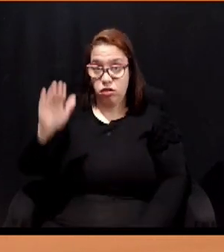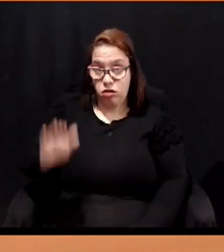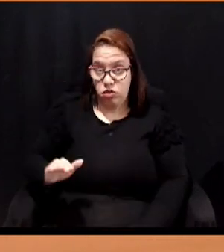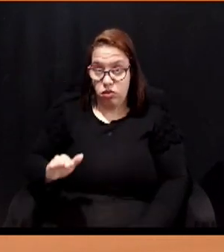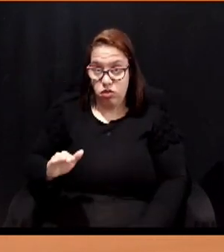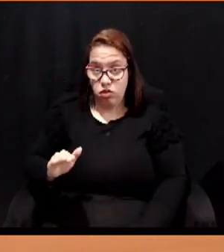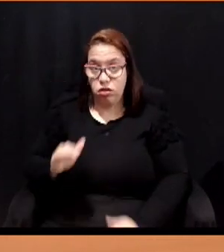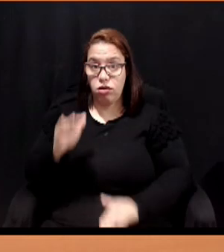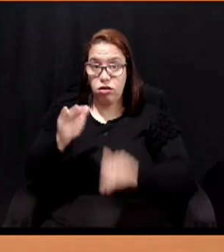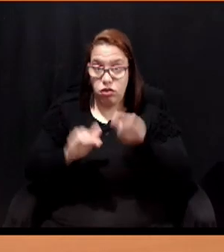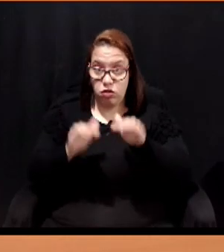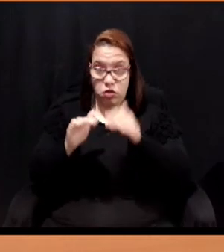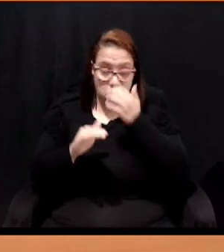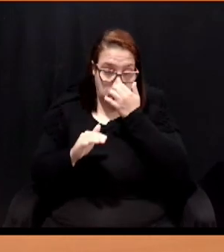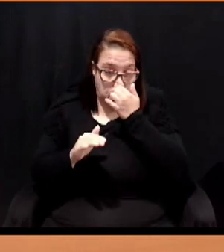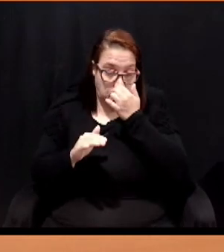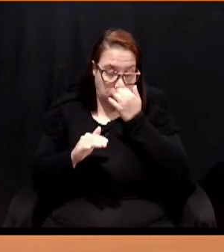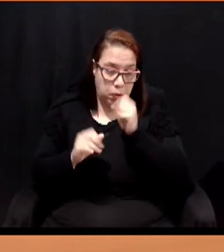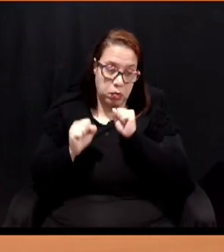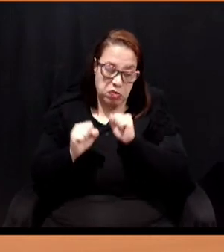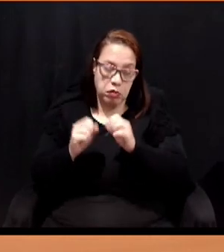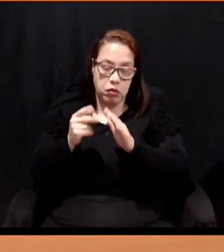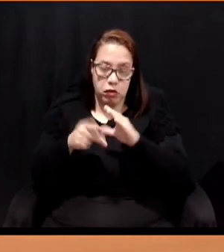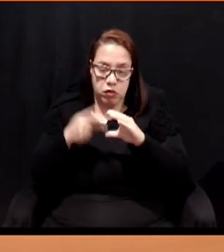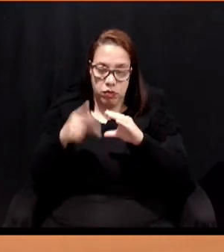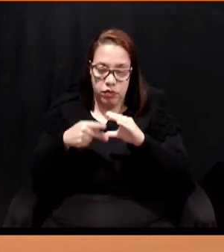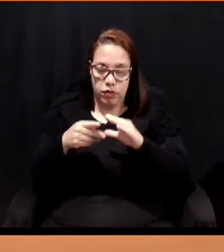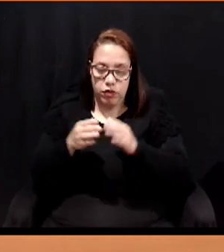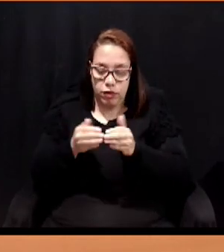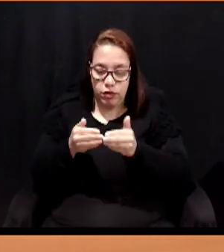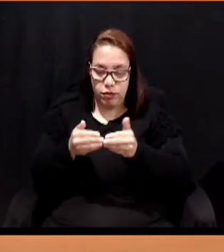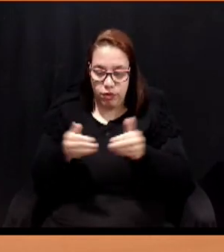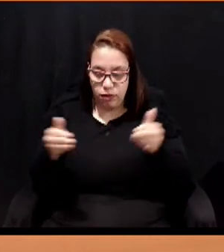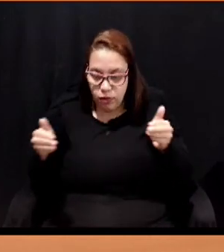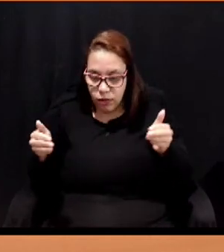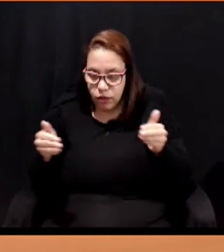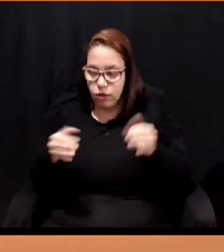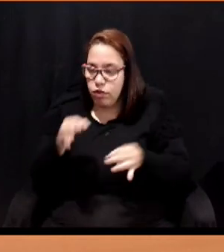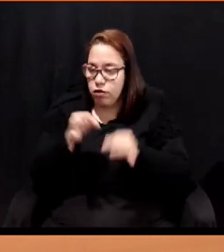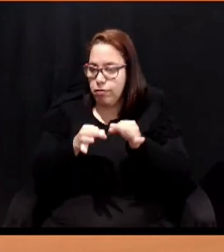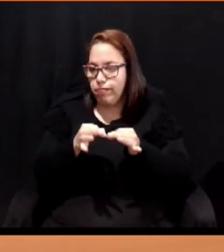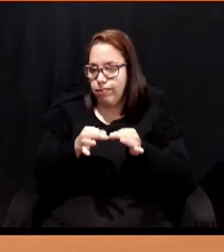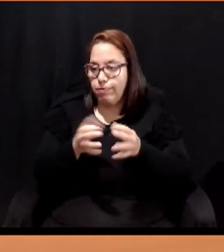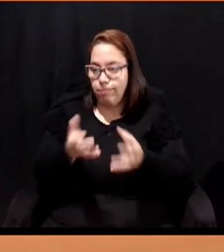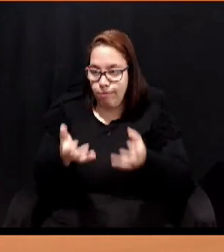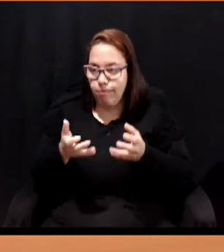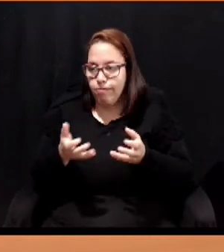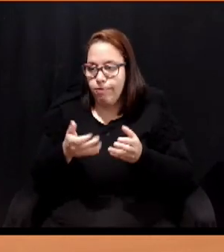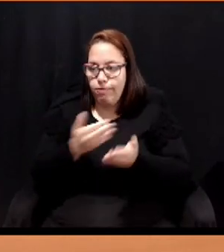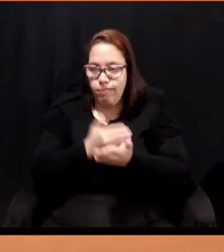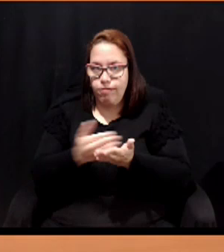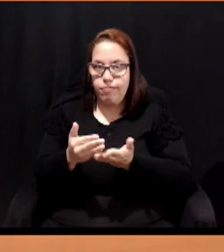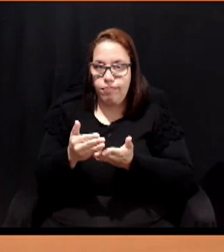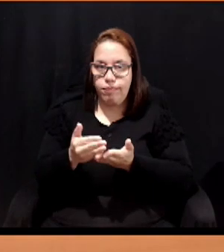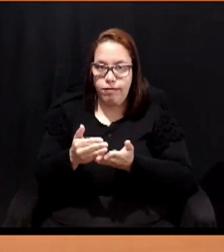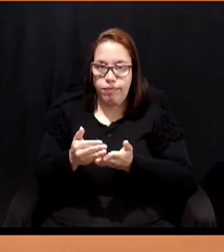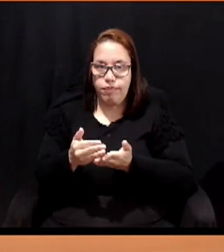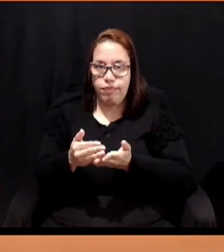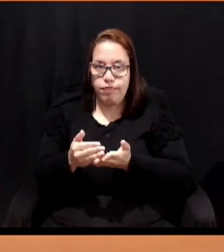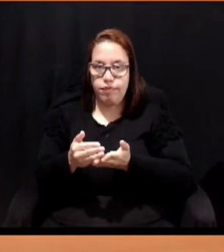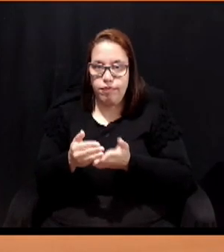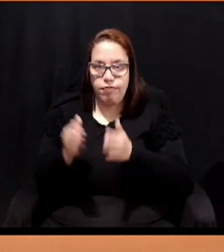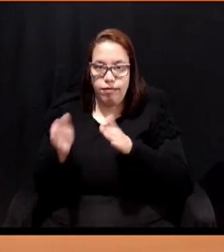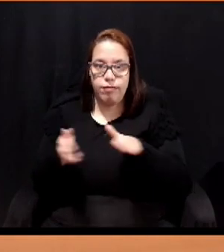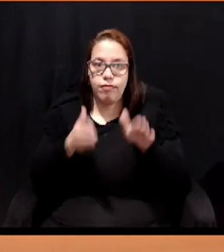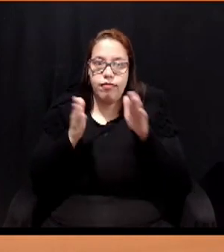Eu acho que a Câmara de Comércio pode ser o espaço justamente para quem está querendo iniciar, né, o processo